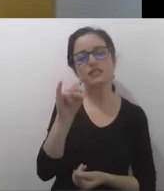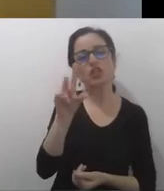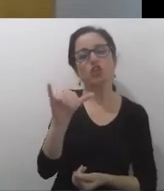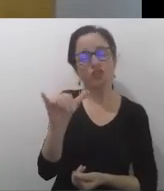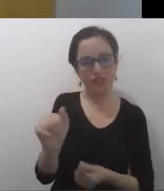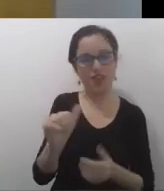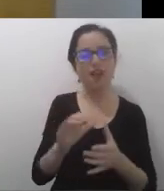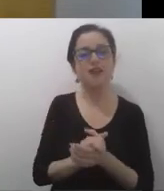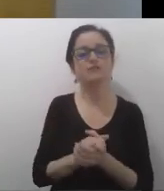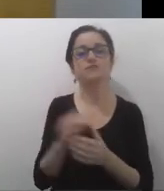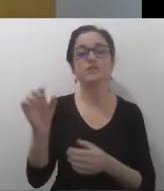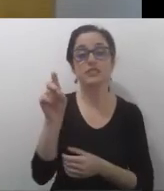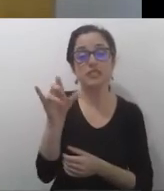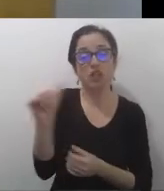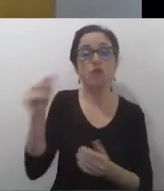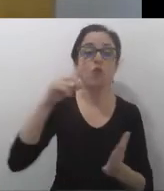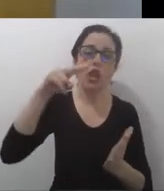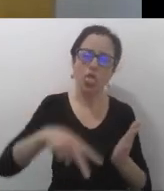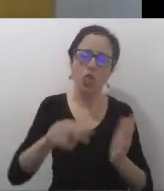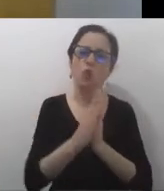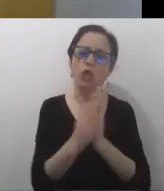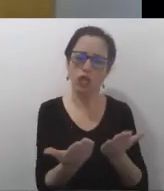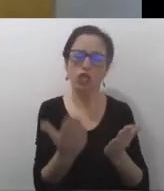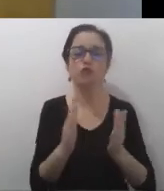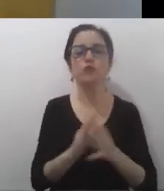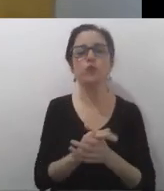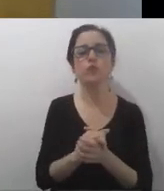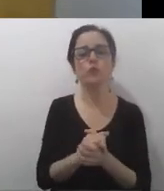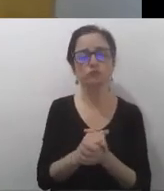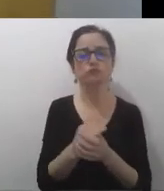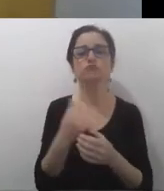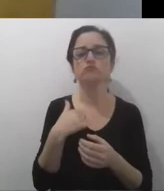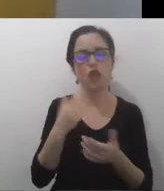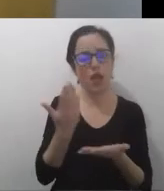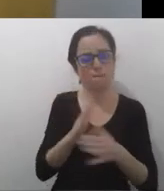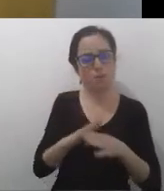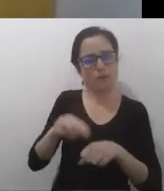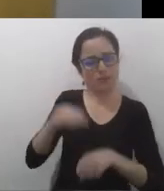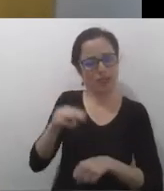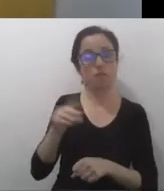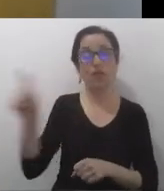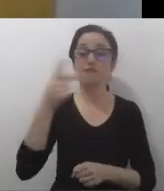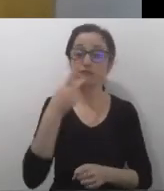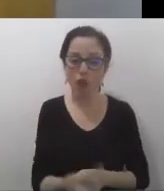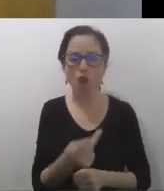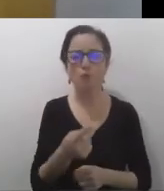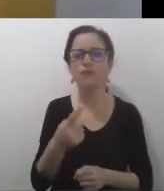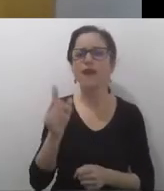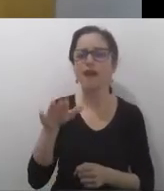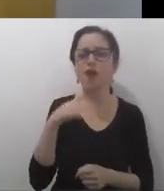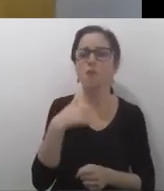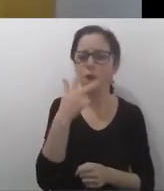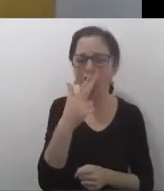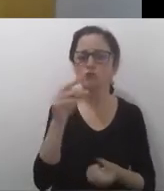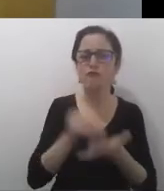Silvia Fernandes. A Silvia, quando leu o livro que saiu depois do mestrado, ela disse, eu acho